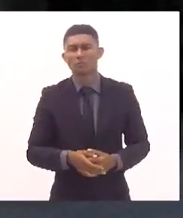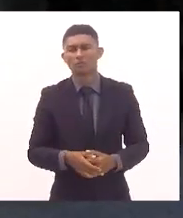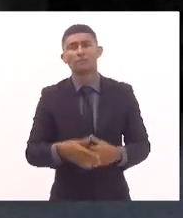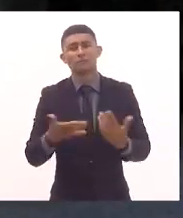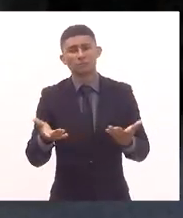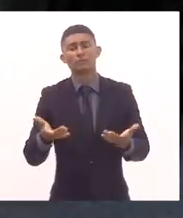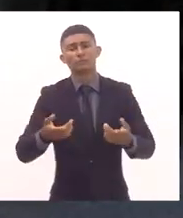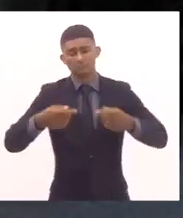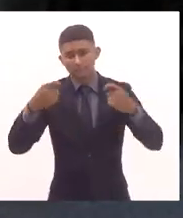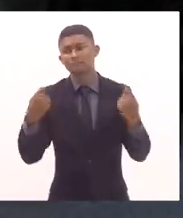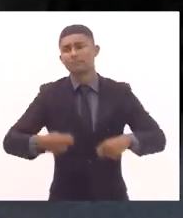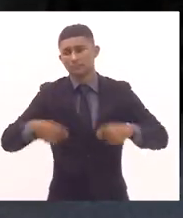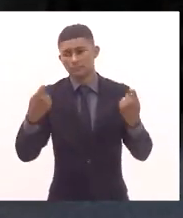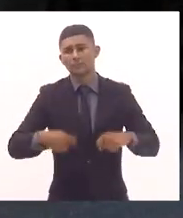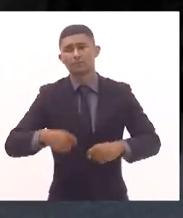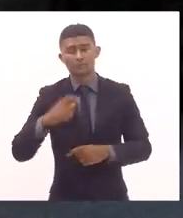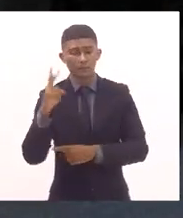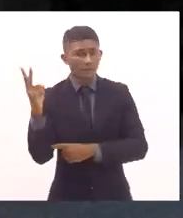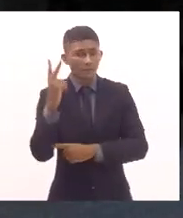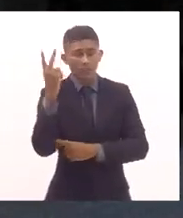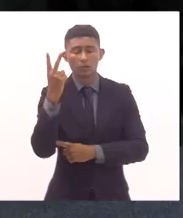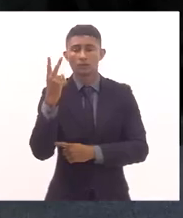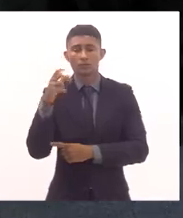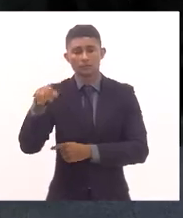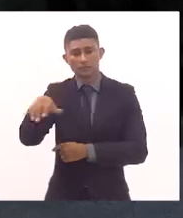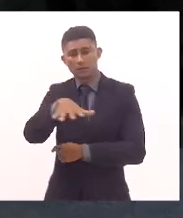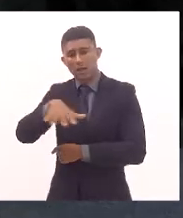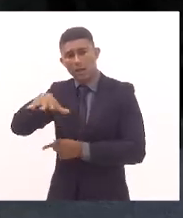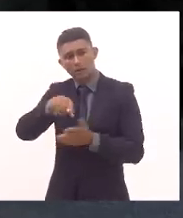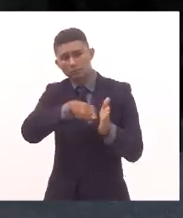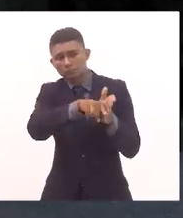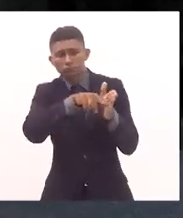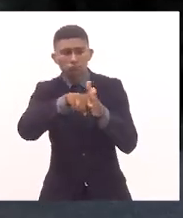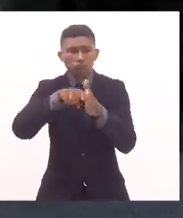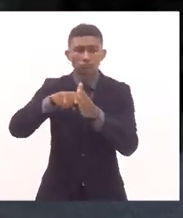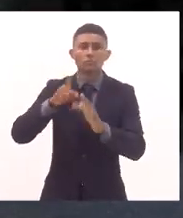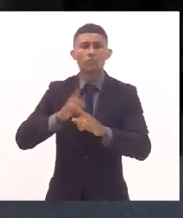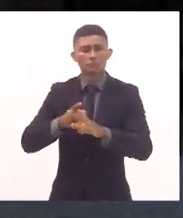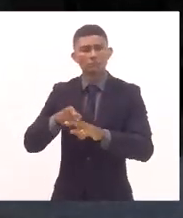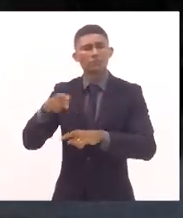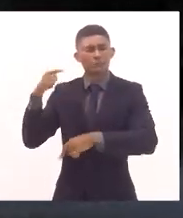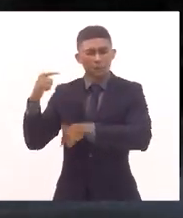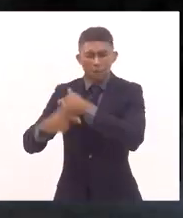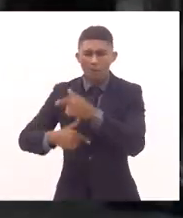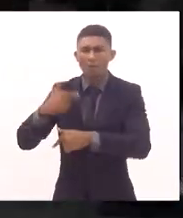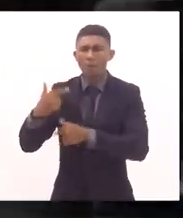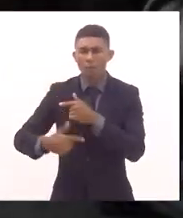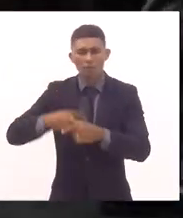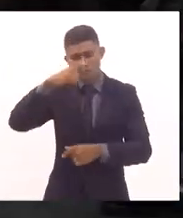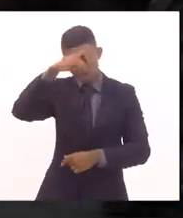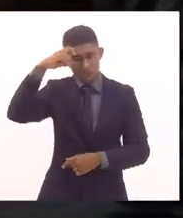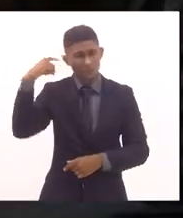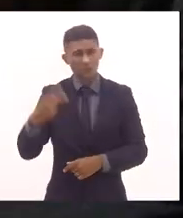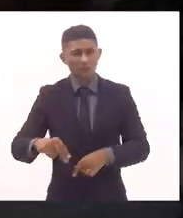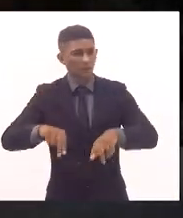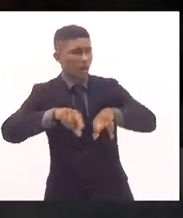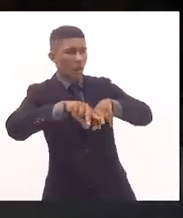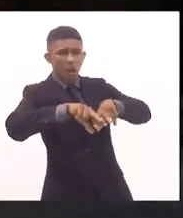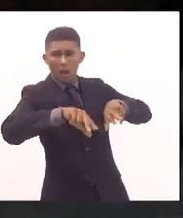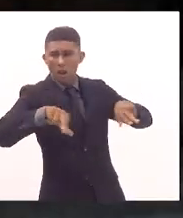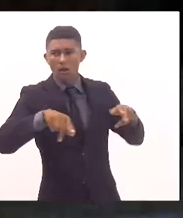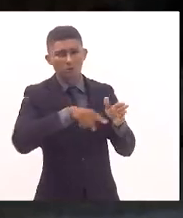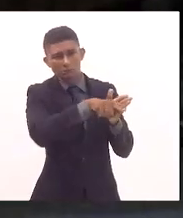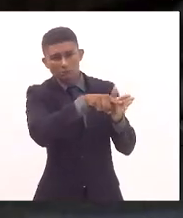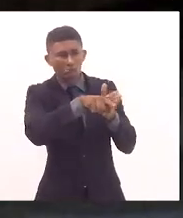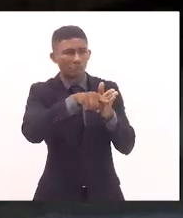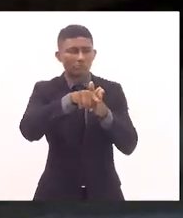gente tem que sim valorizar a nossa perícia, que vem trabalhando de forma exaustiva na elucidação de inúmeros casos